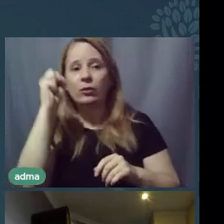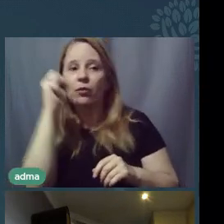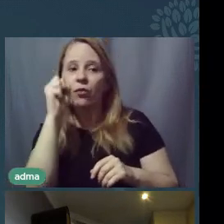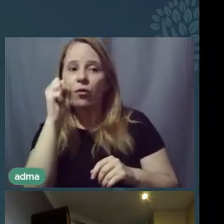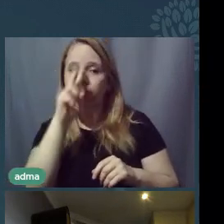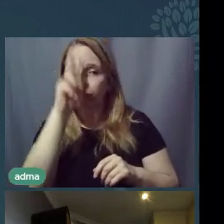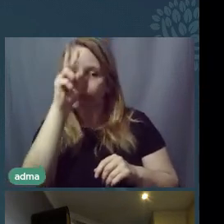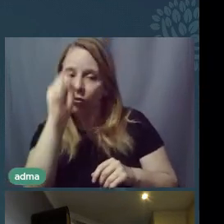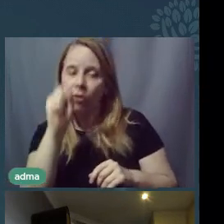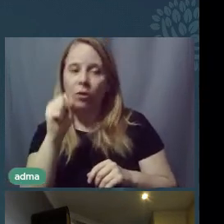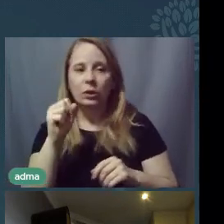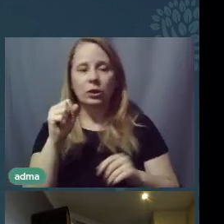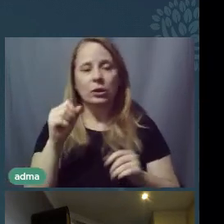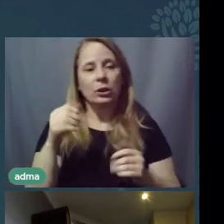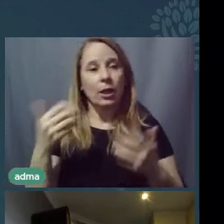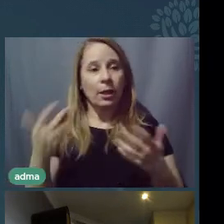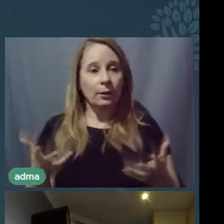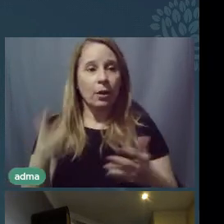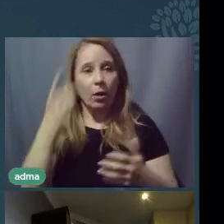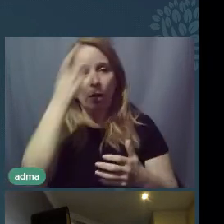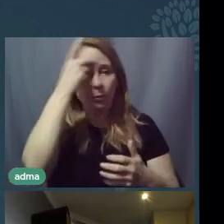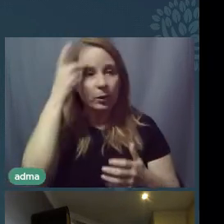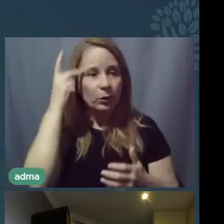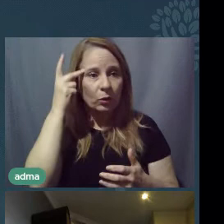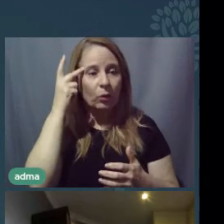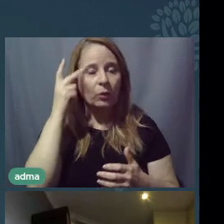clínico. Então, os pacientes que